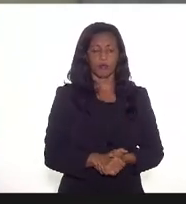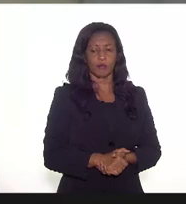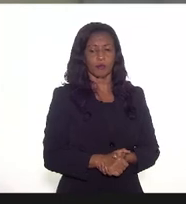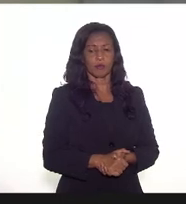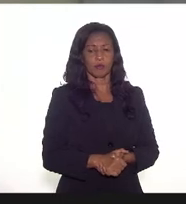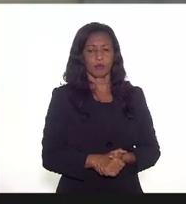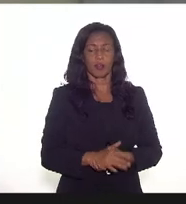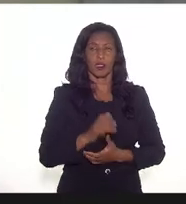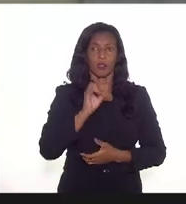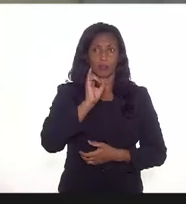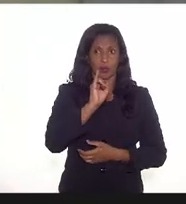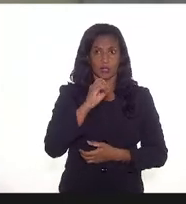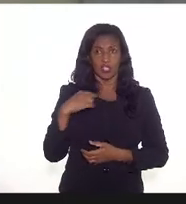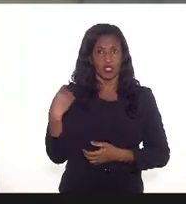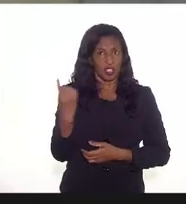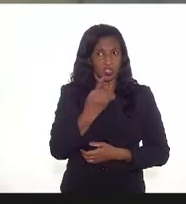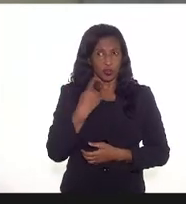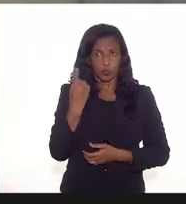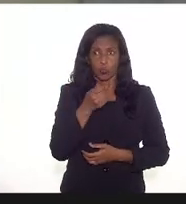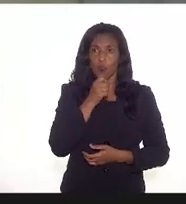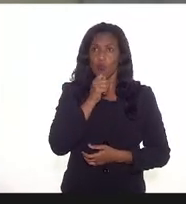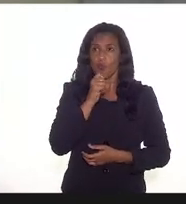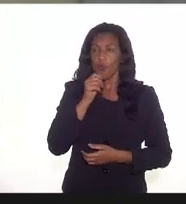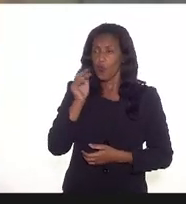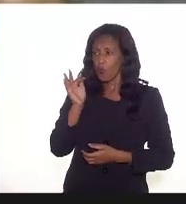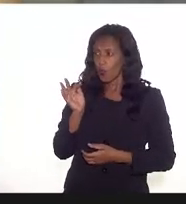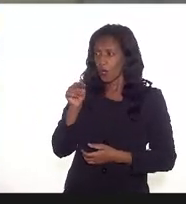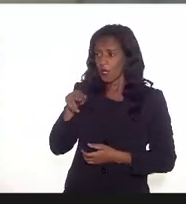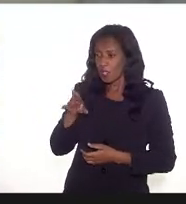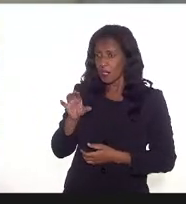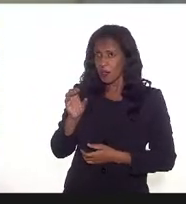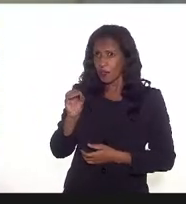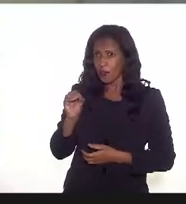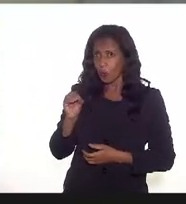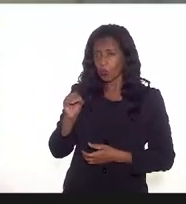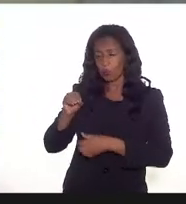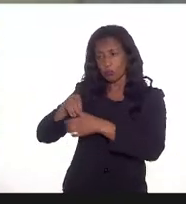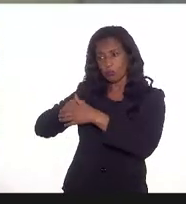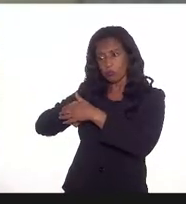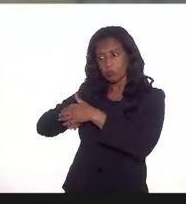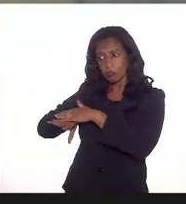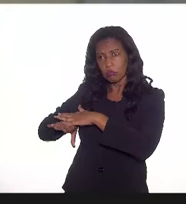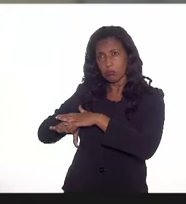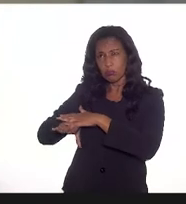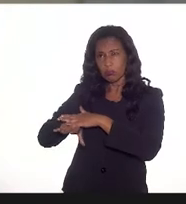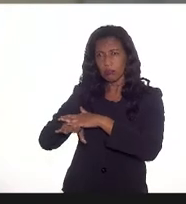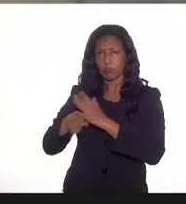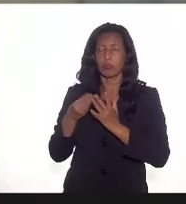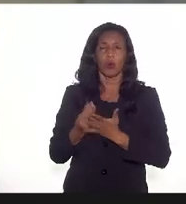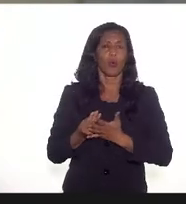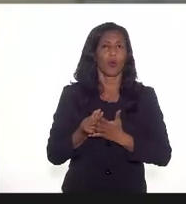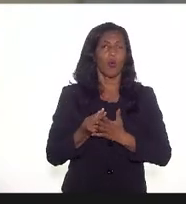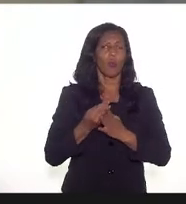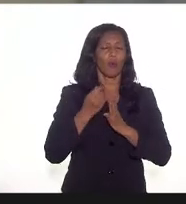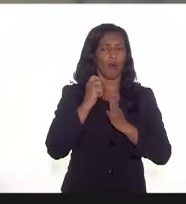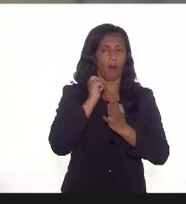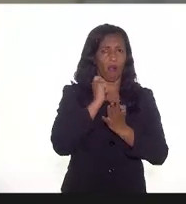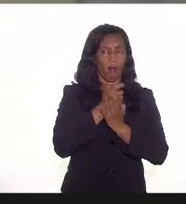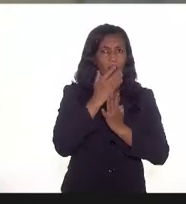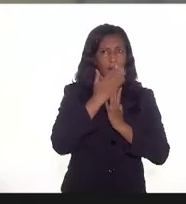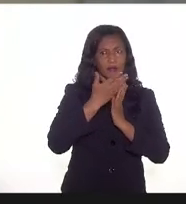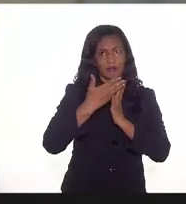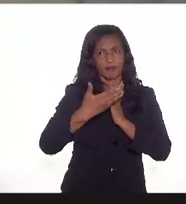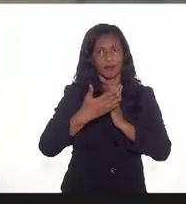Então, se a gente não tem esse fundo de maior relevância, o financiamento fica difícil. Você